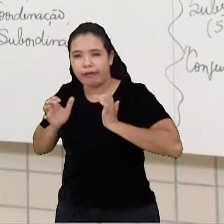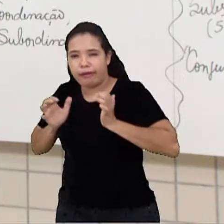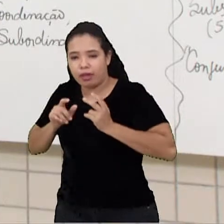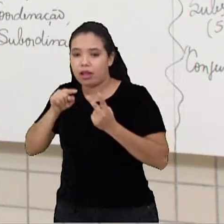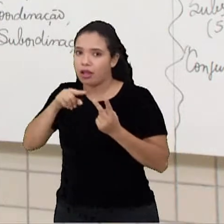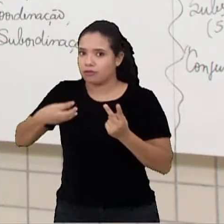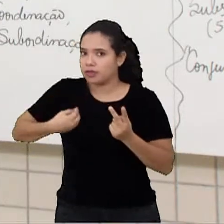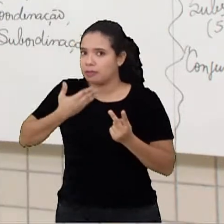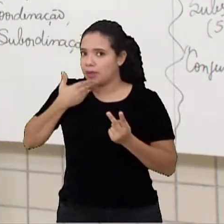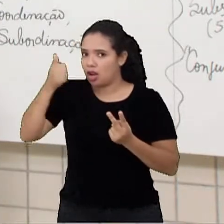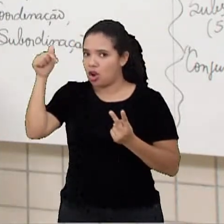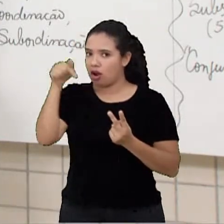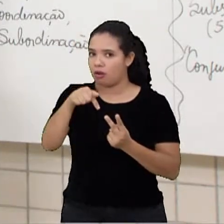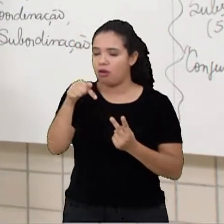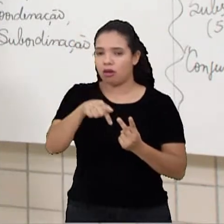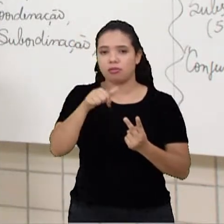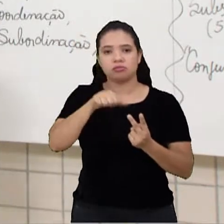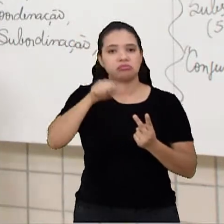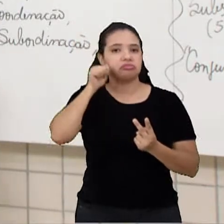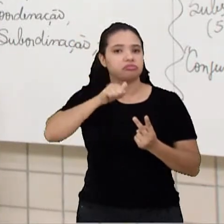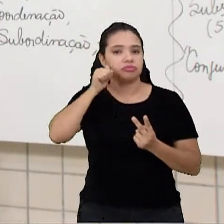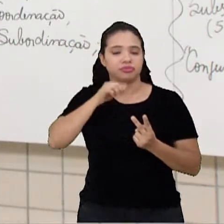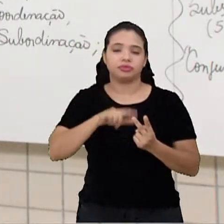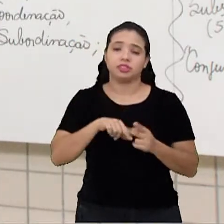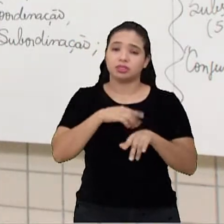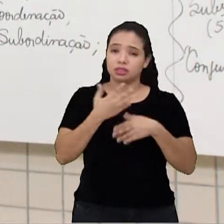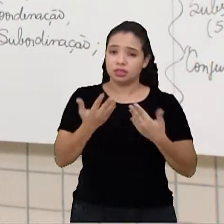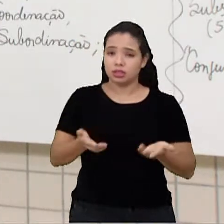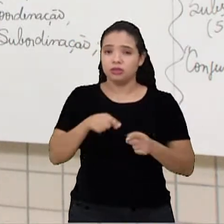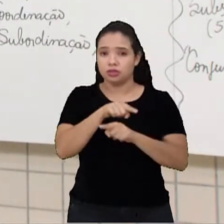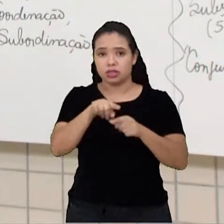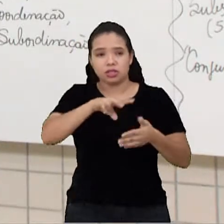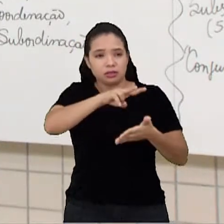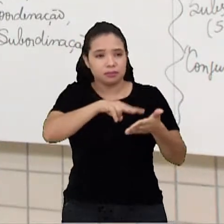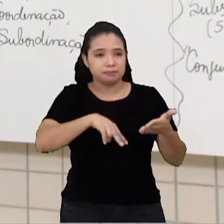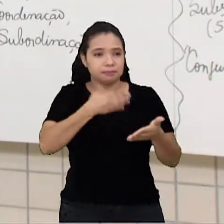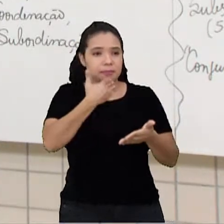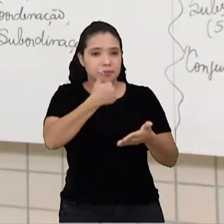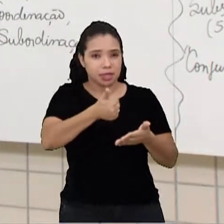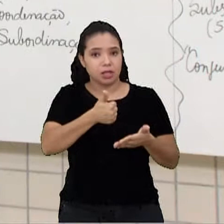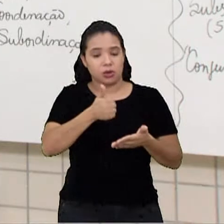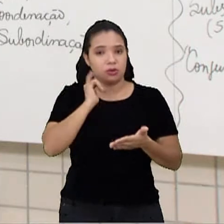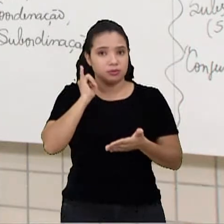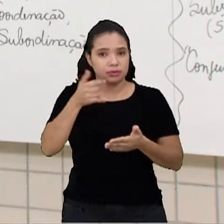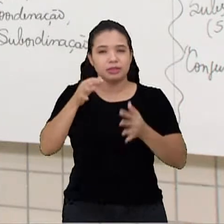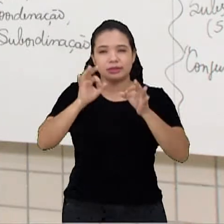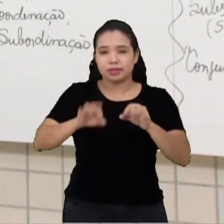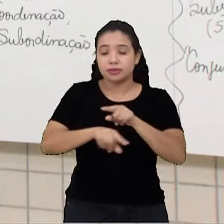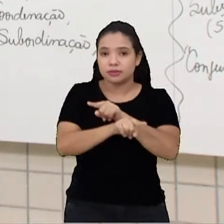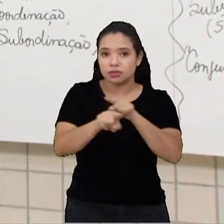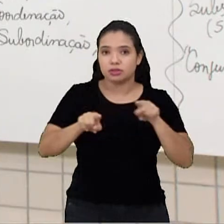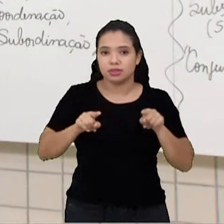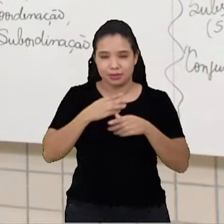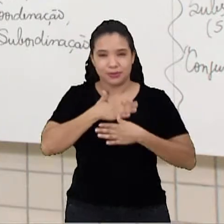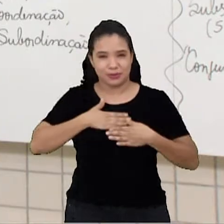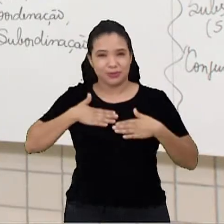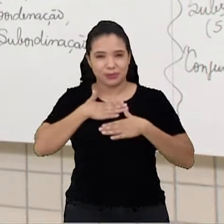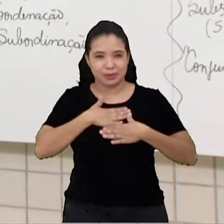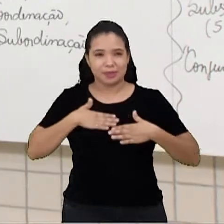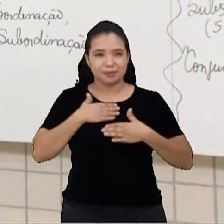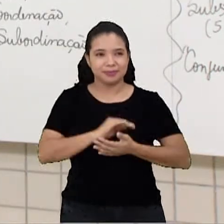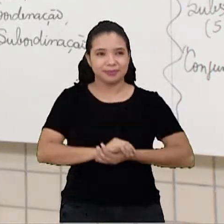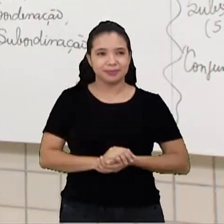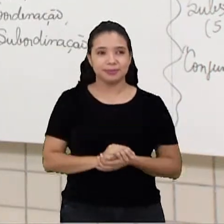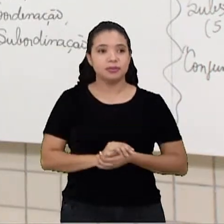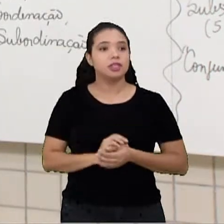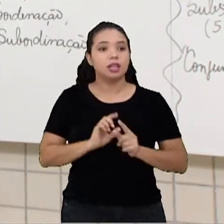essa leitura deste conto em casa para saber, para conhecer melhor esse conto. Eu tenho certeza que vocês vão gostar bastante, tá